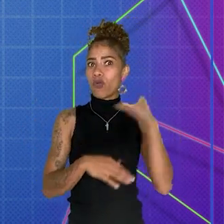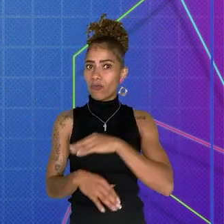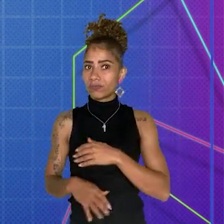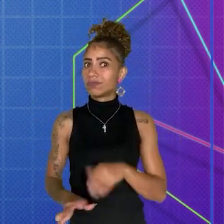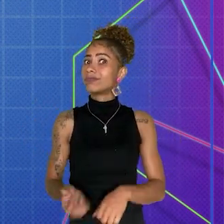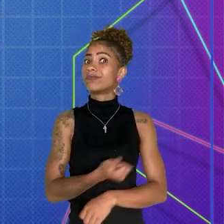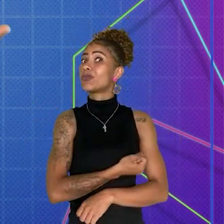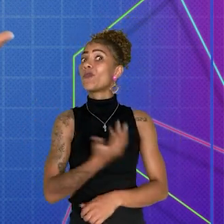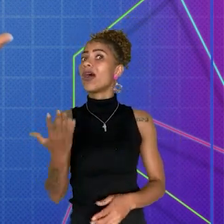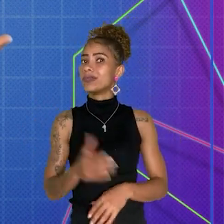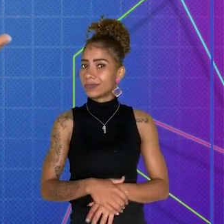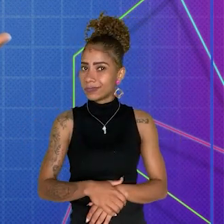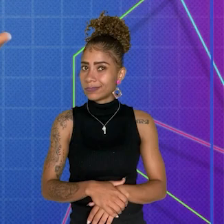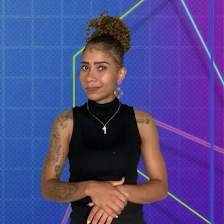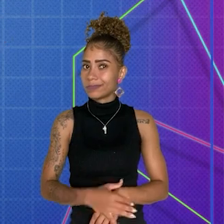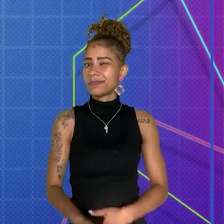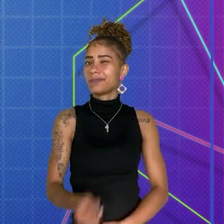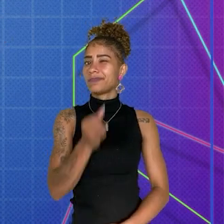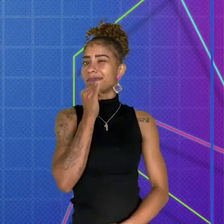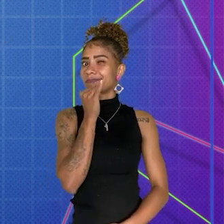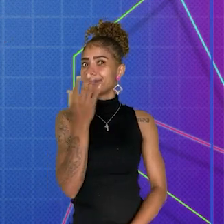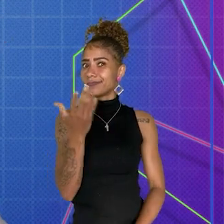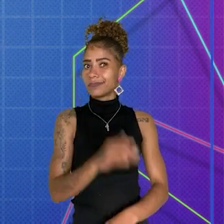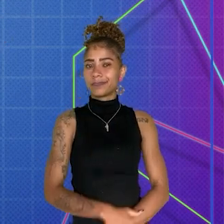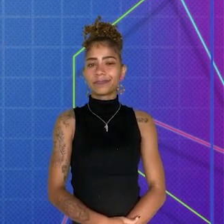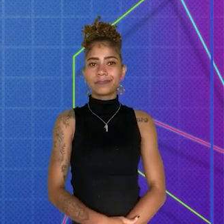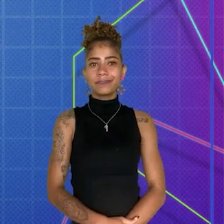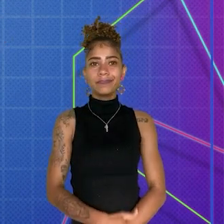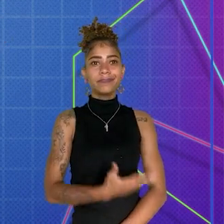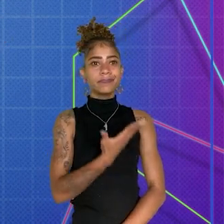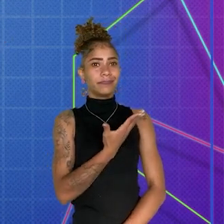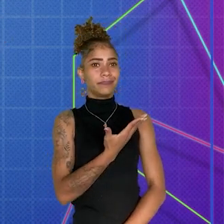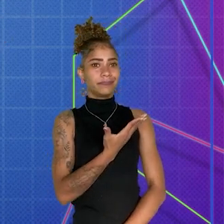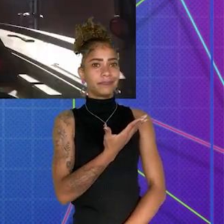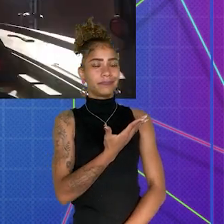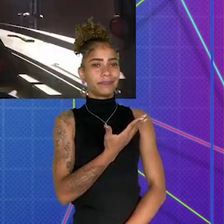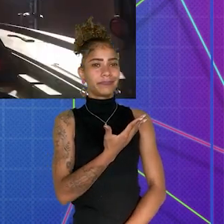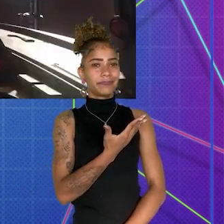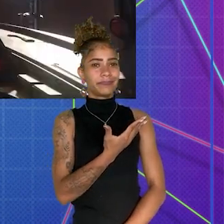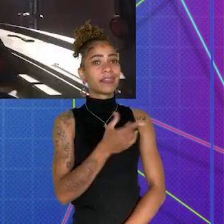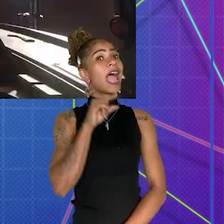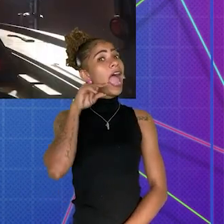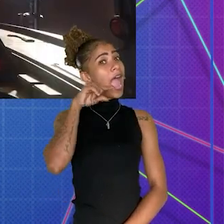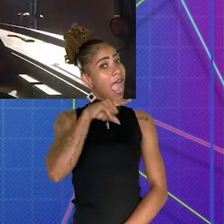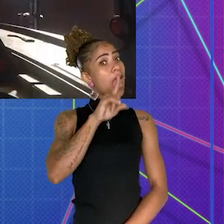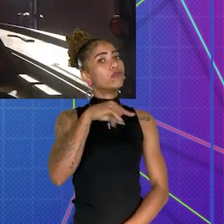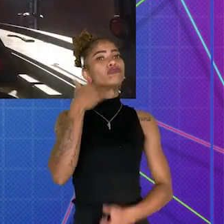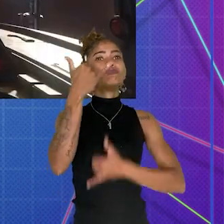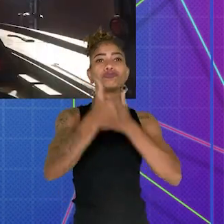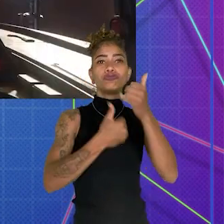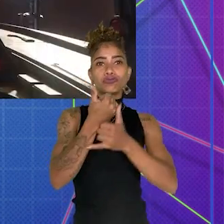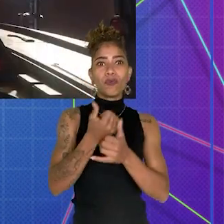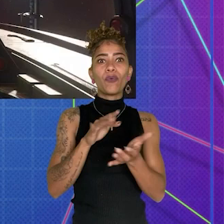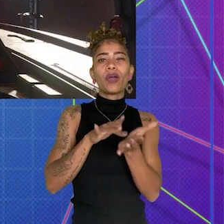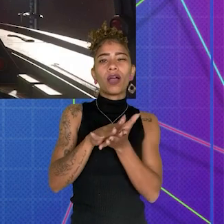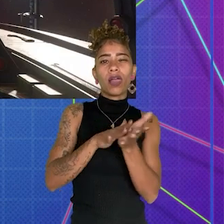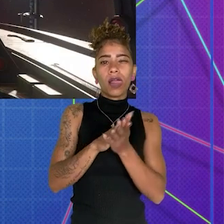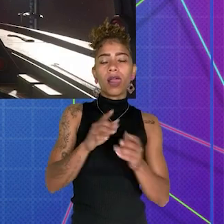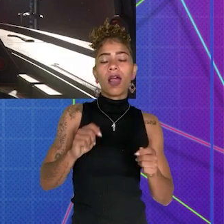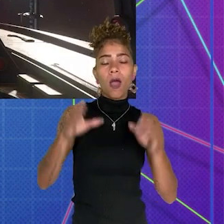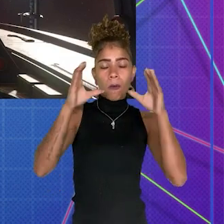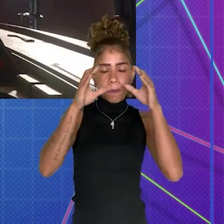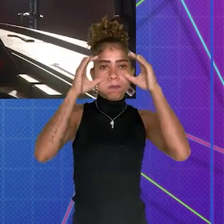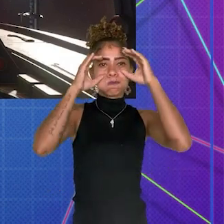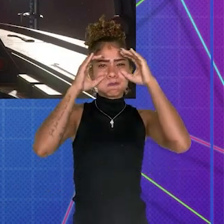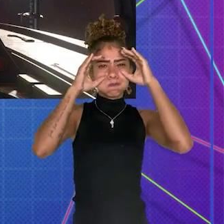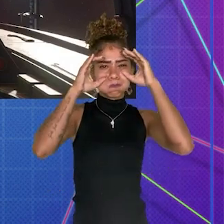completamente novo. E quais são eles? Só alguns exemplos aqui para vocês. Star Wars Squadrons. Esse é um jogo de simulação